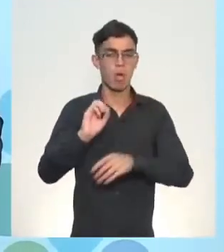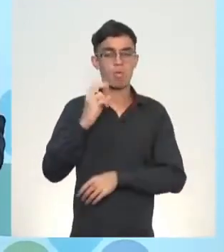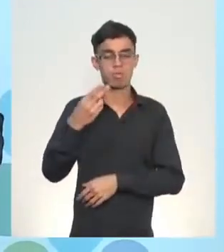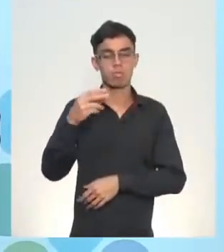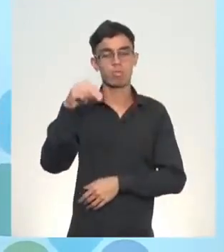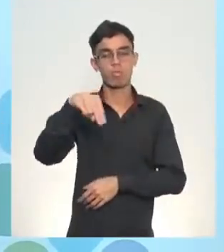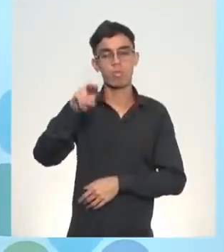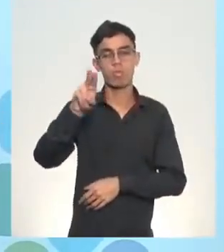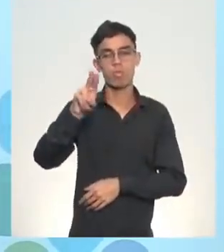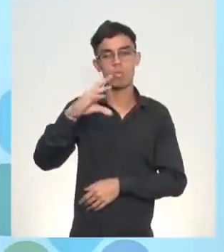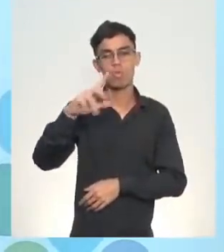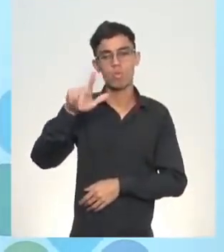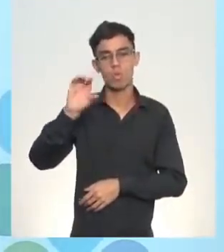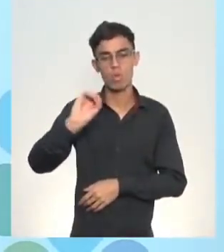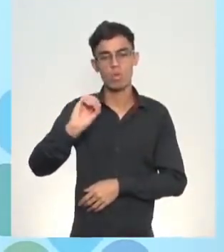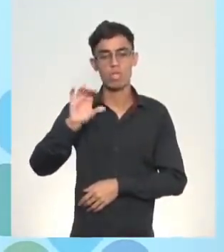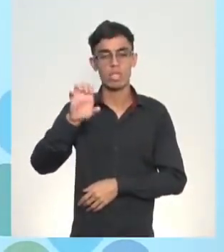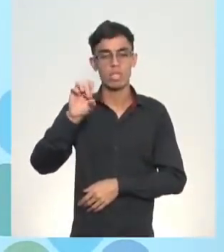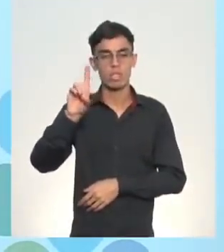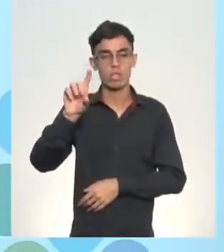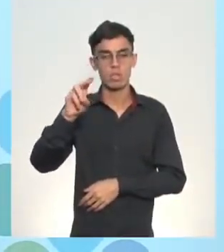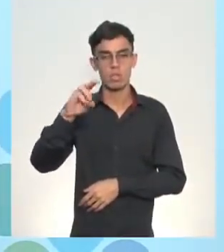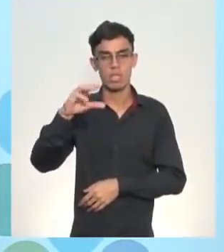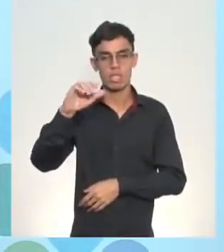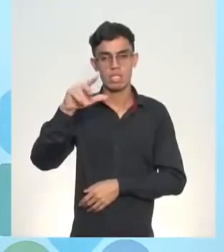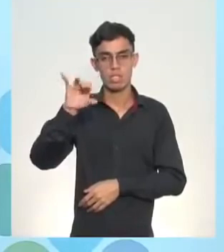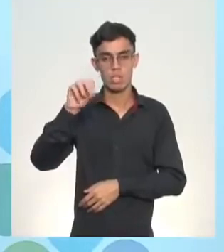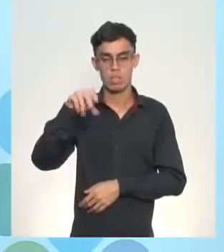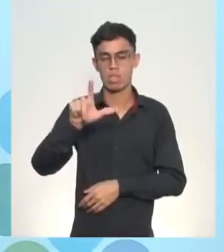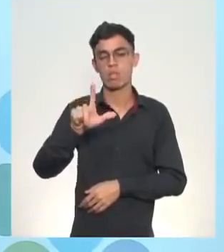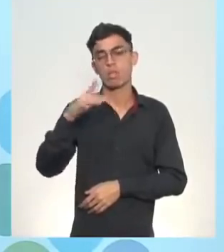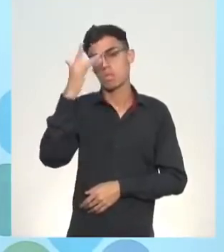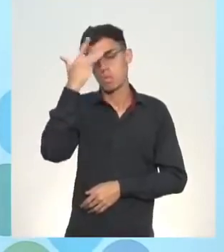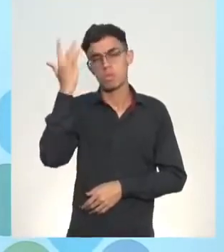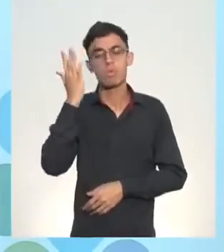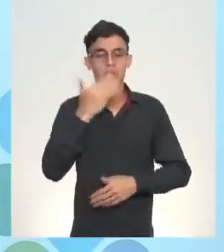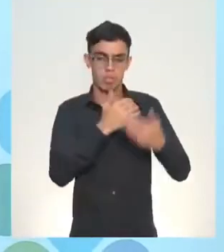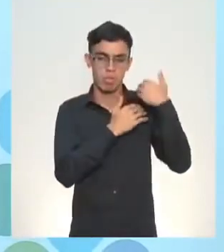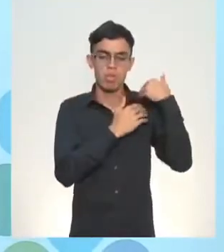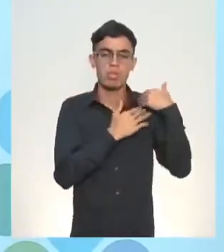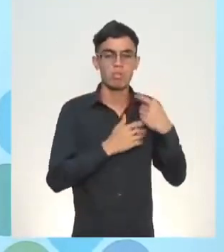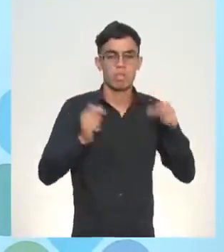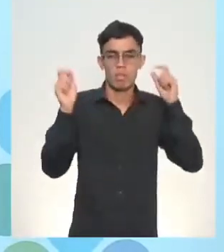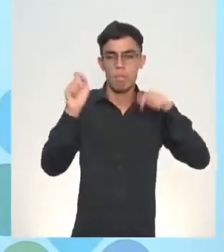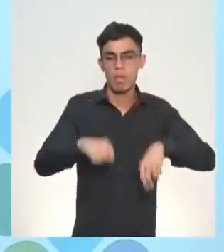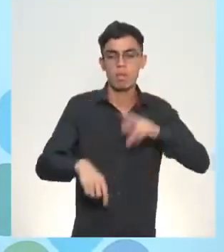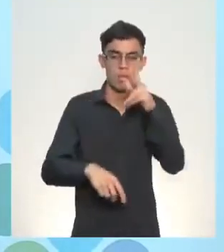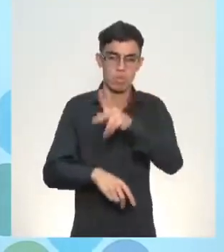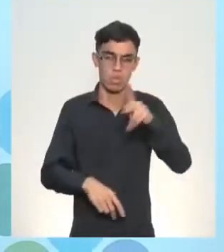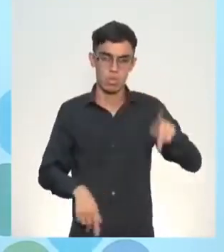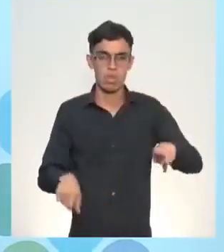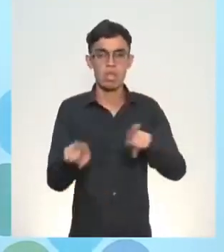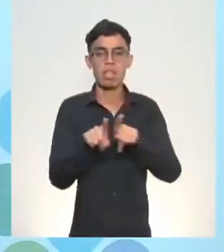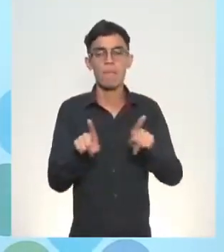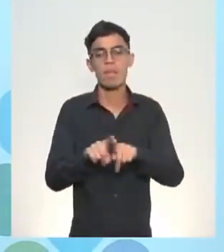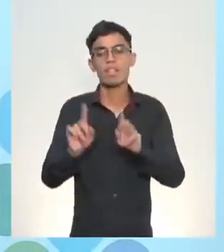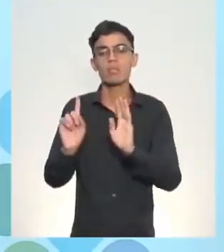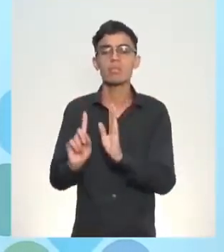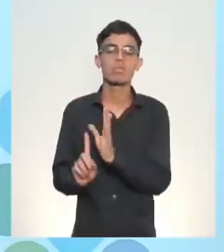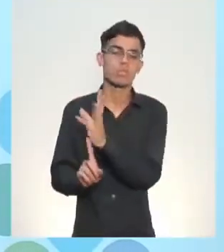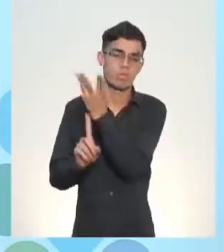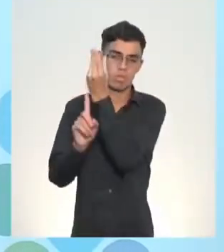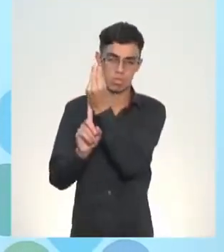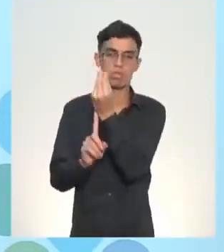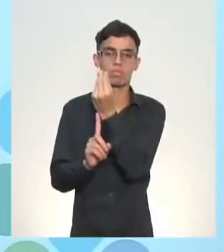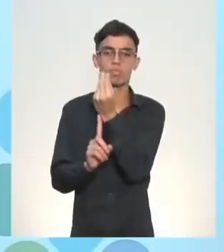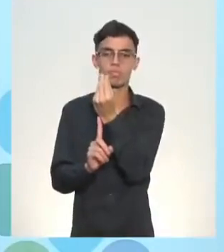educacional, onde educadores, né, previamente preparados, enfim, né, professores também, né, dentro das áreas de arte, eles